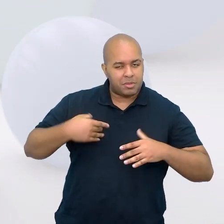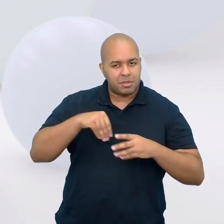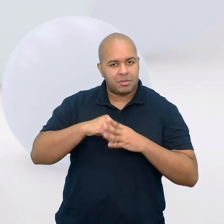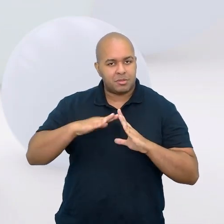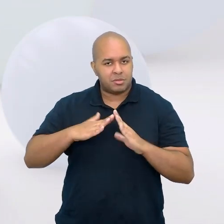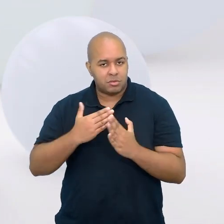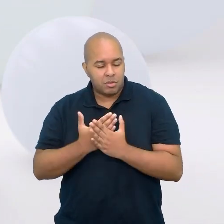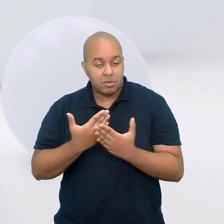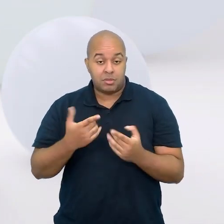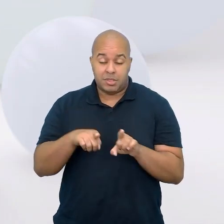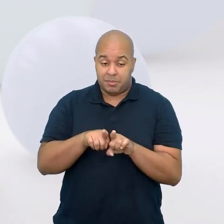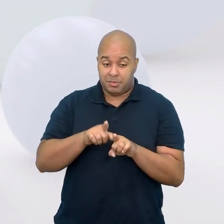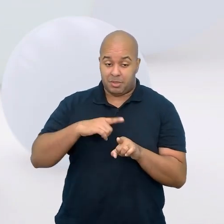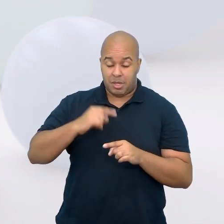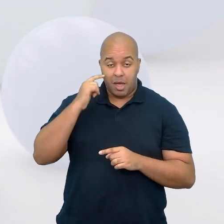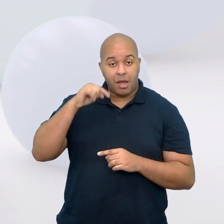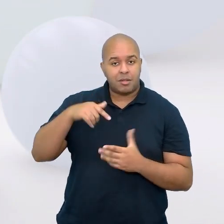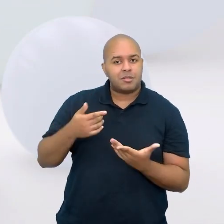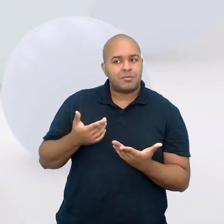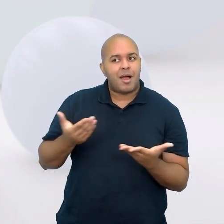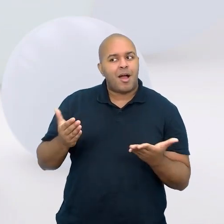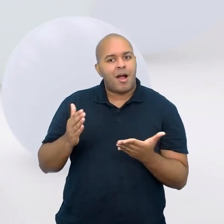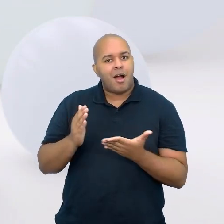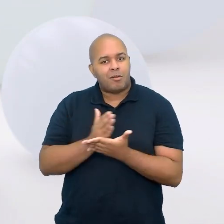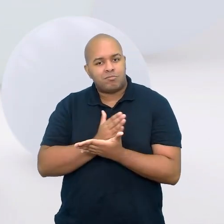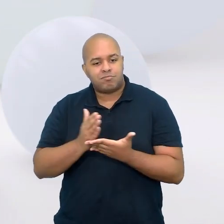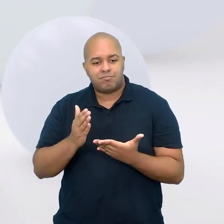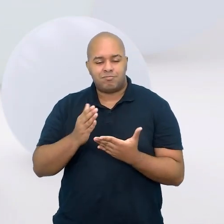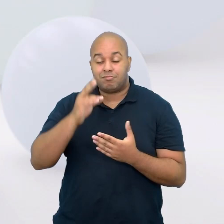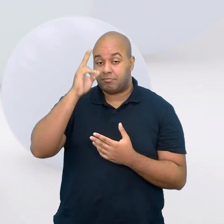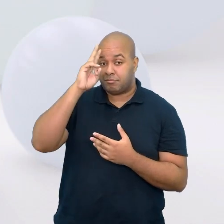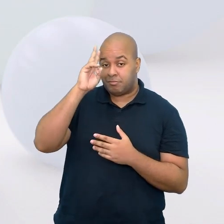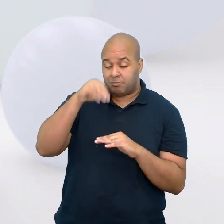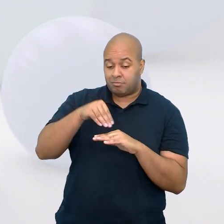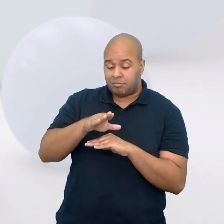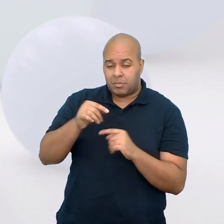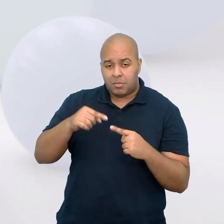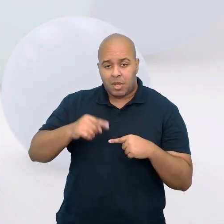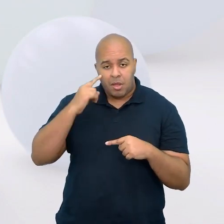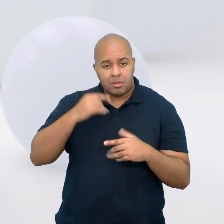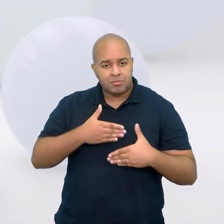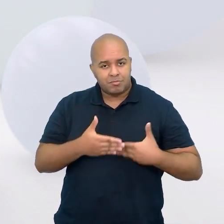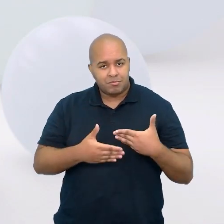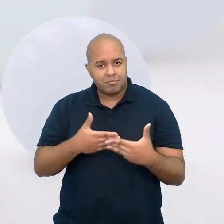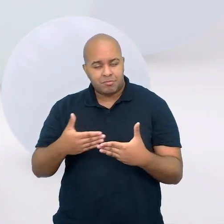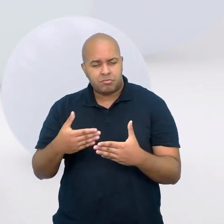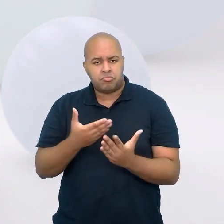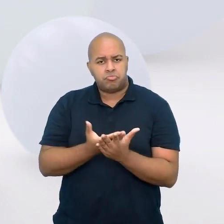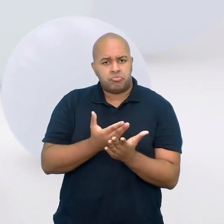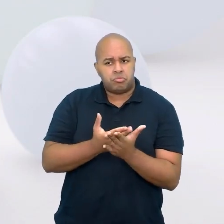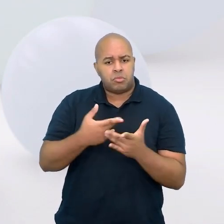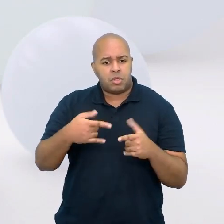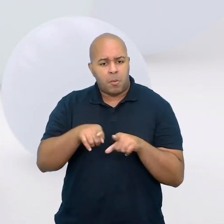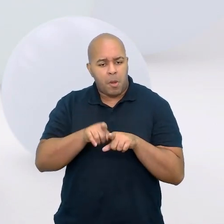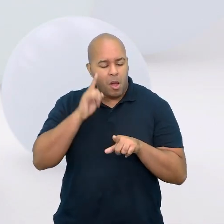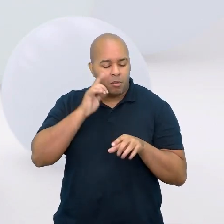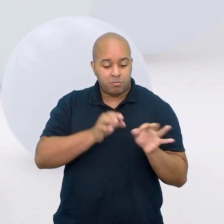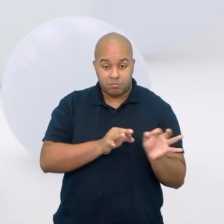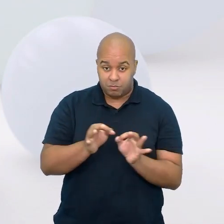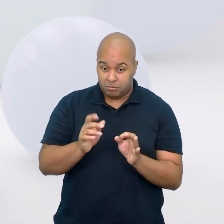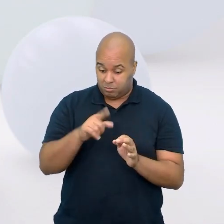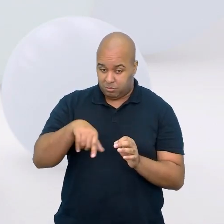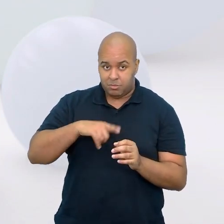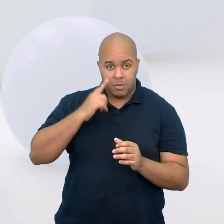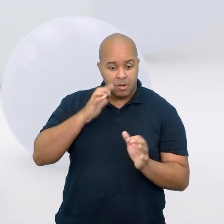escolas e a gente tem aqui então alguma alguns lembretes sobre esse processo de estudos de organização